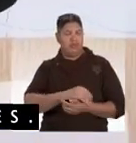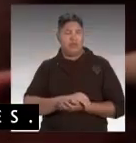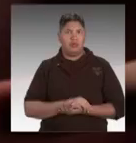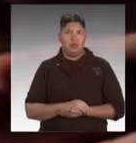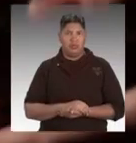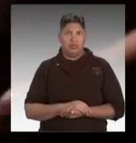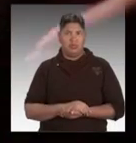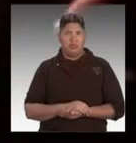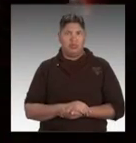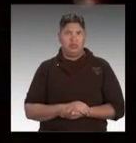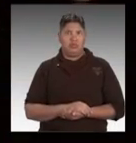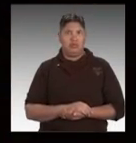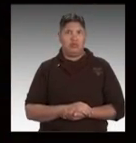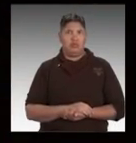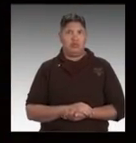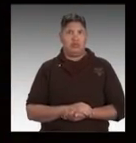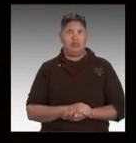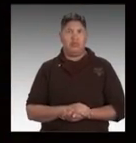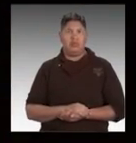lactantes.